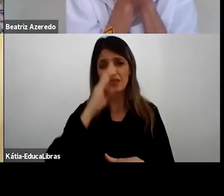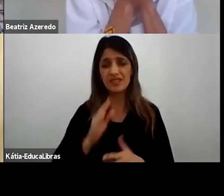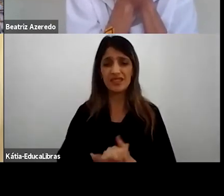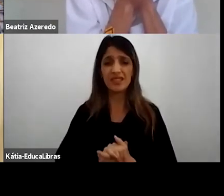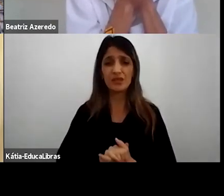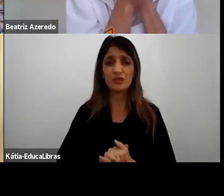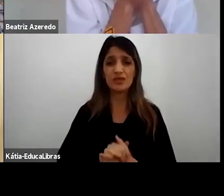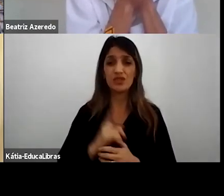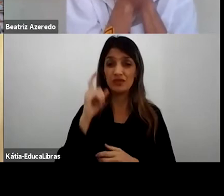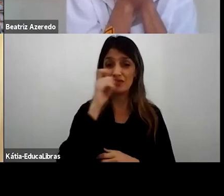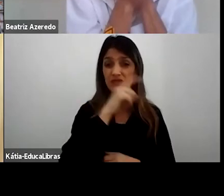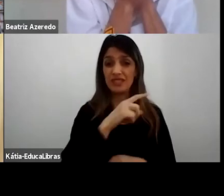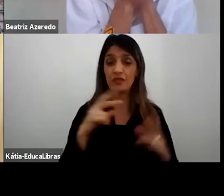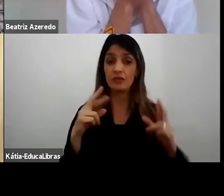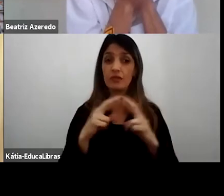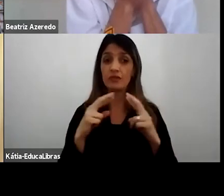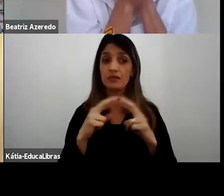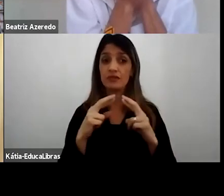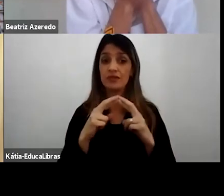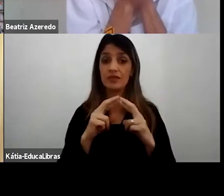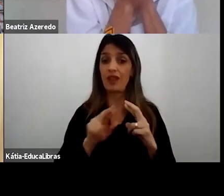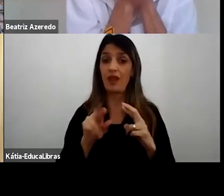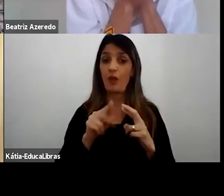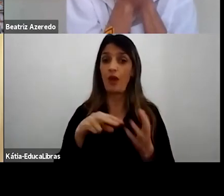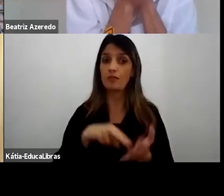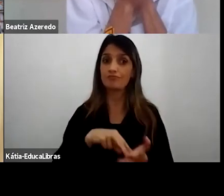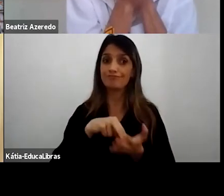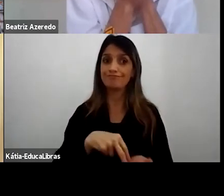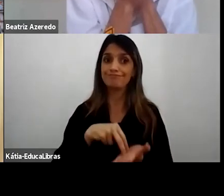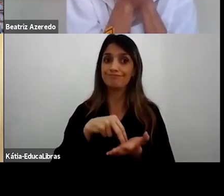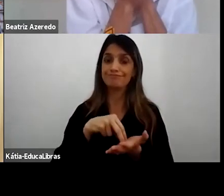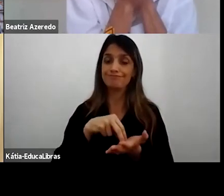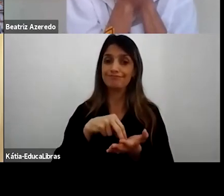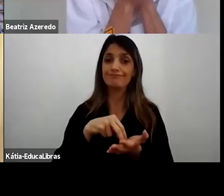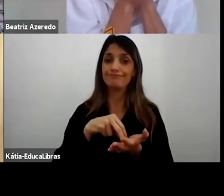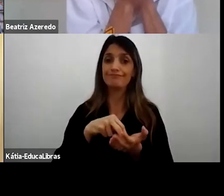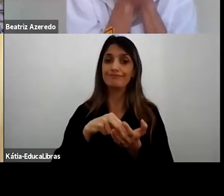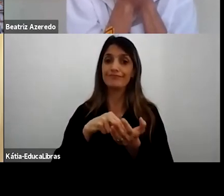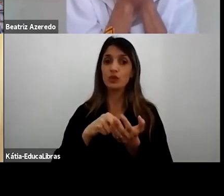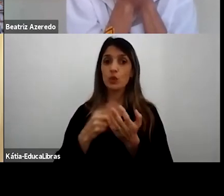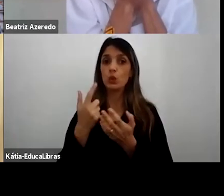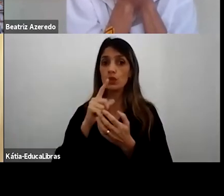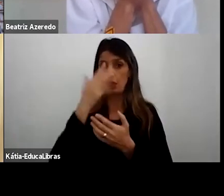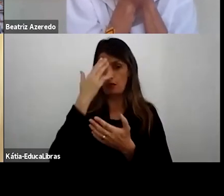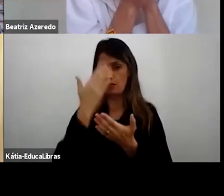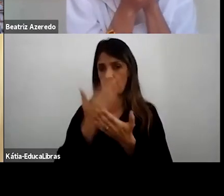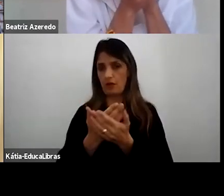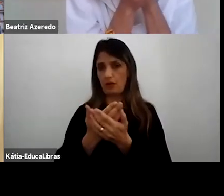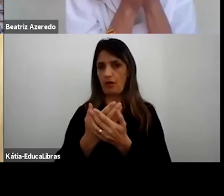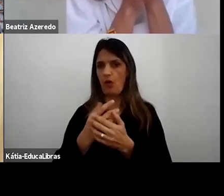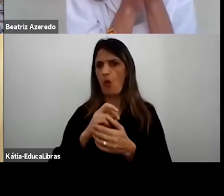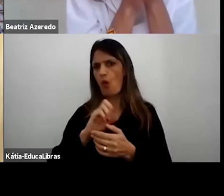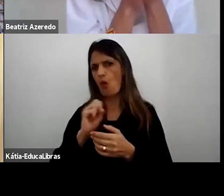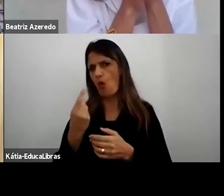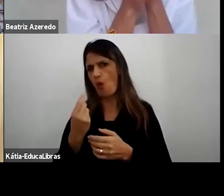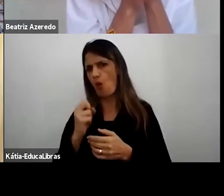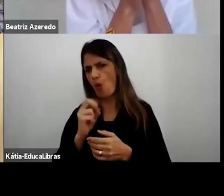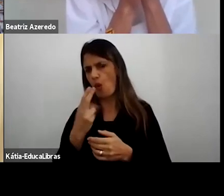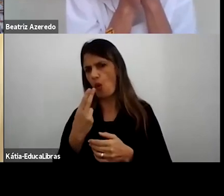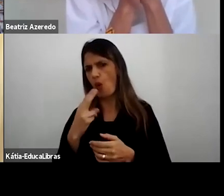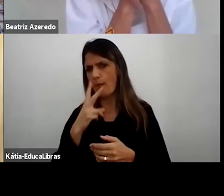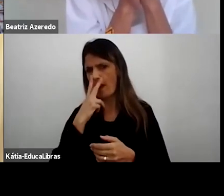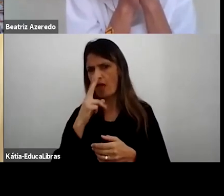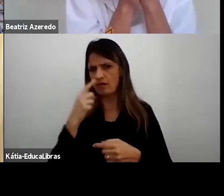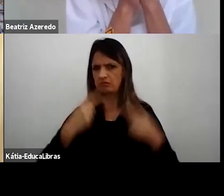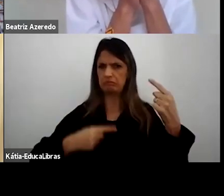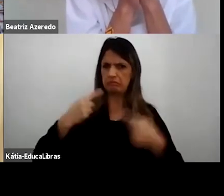não é uma rede tão consolidada assim, ou que a rede de alguma forma se disputa entre si, ou que às vezes aparecem movimentos